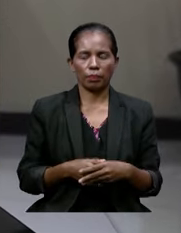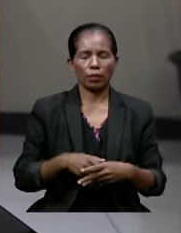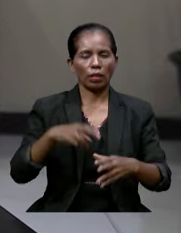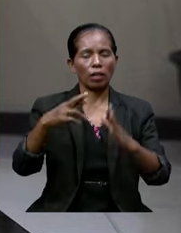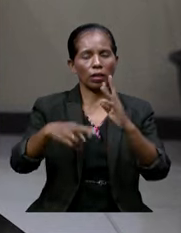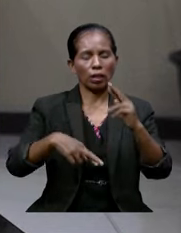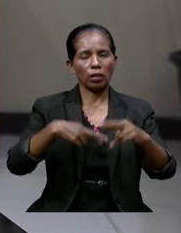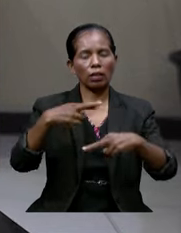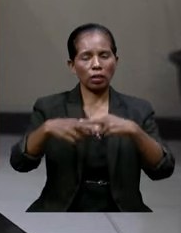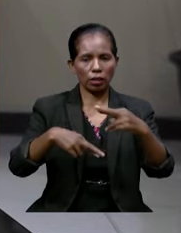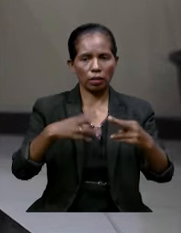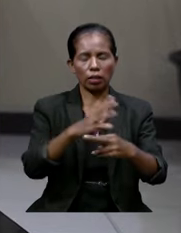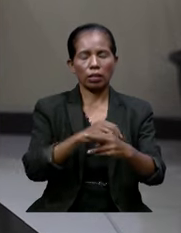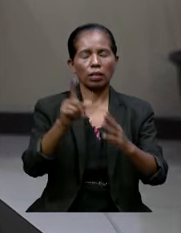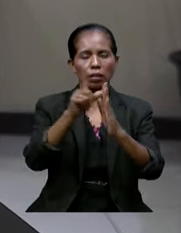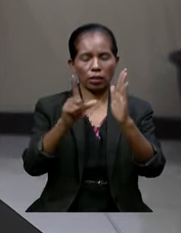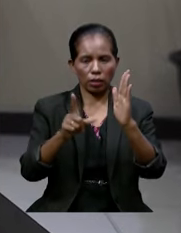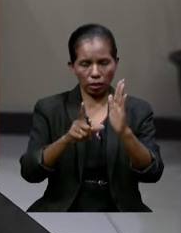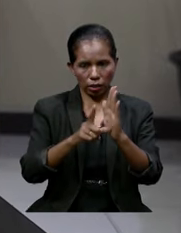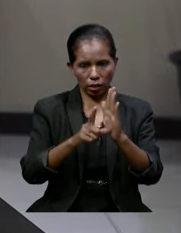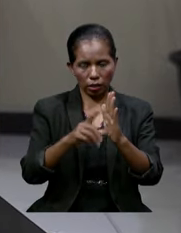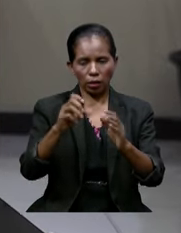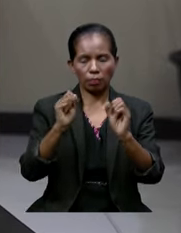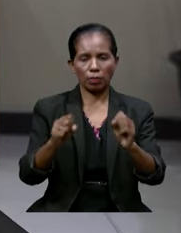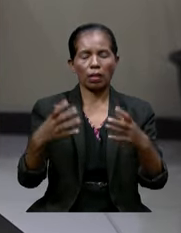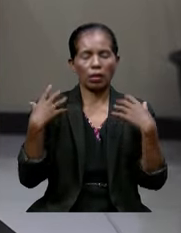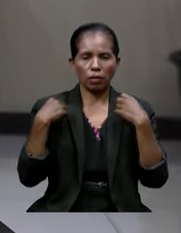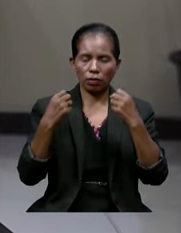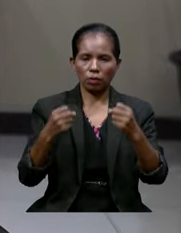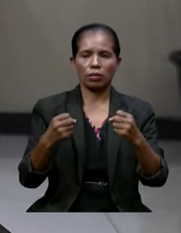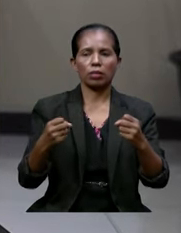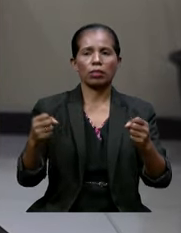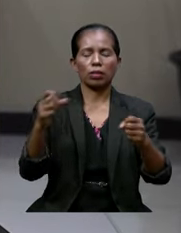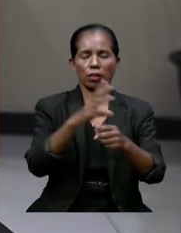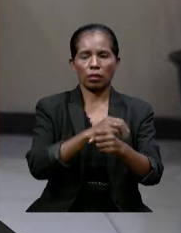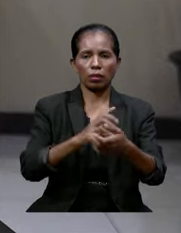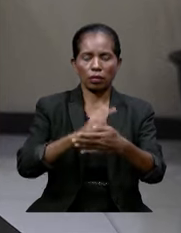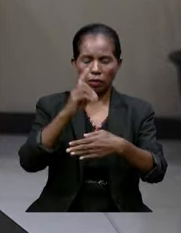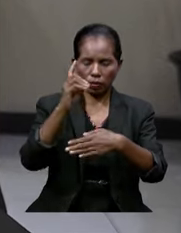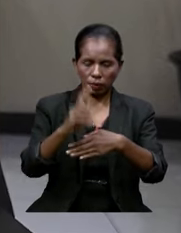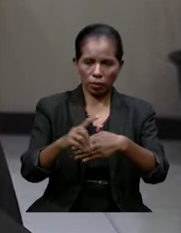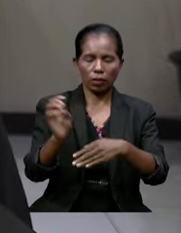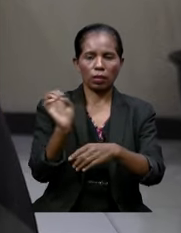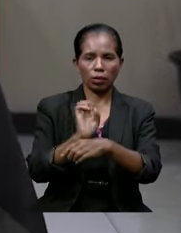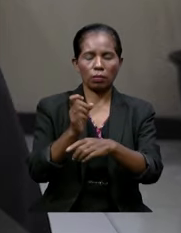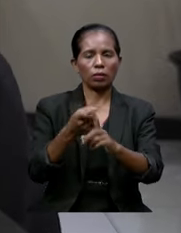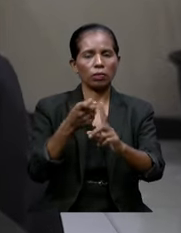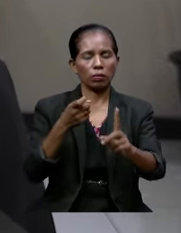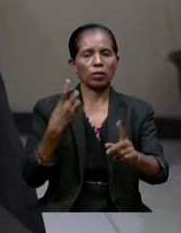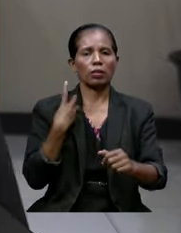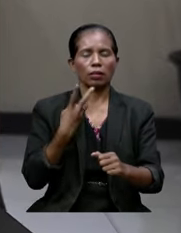regulariza leis ou procedimentos, nebe que bela reforçamos desenvolvimento microeconomia, li hoje ida